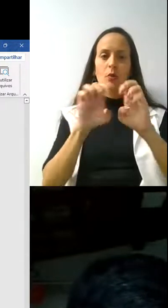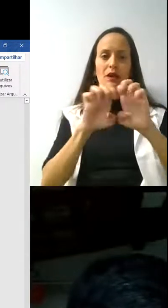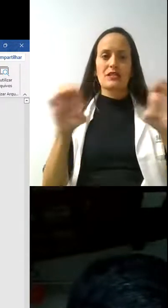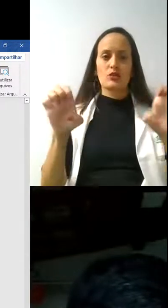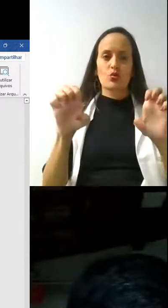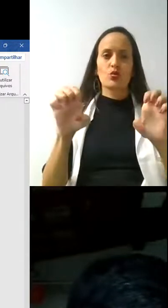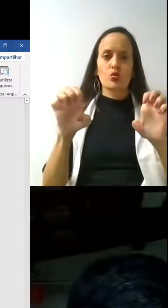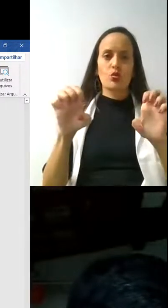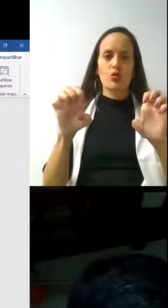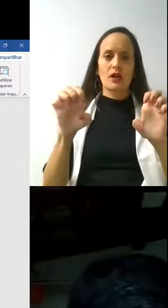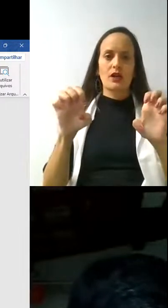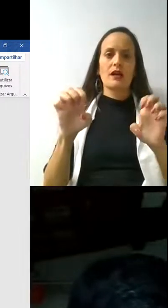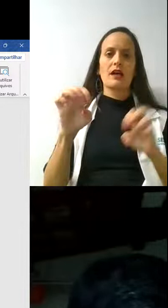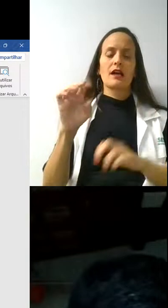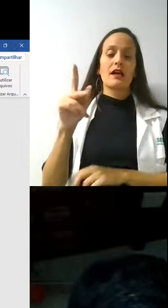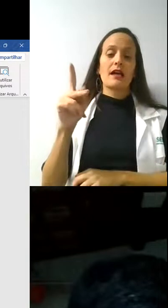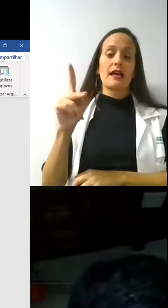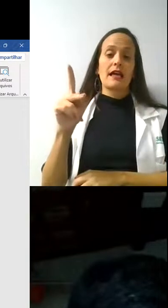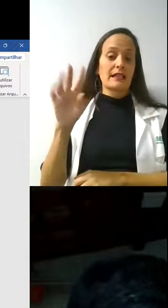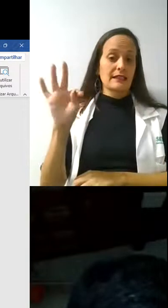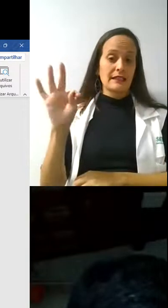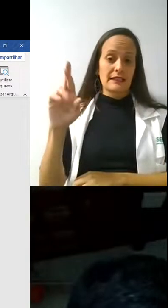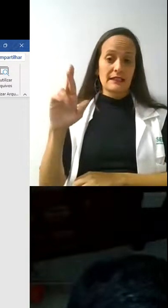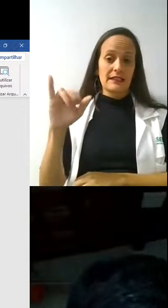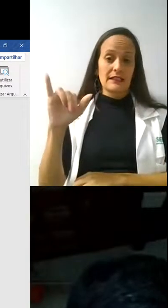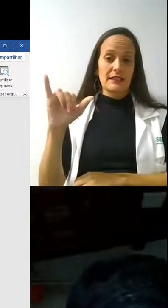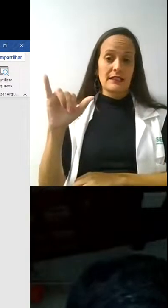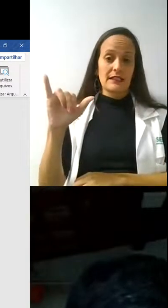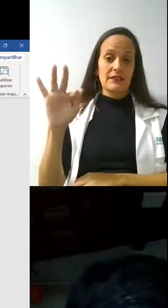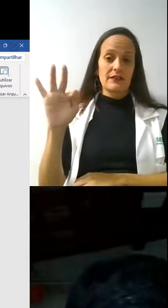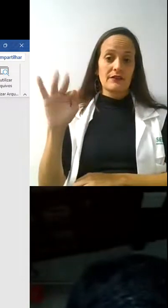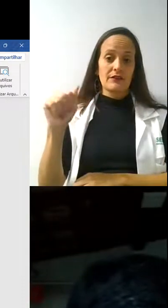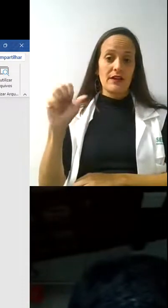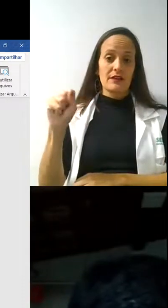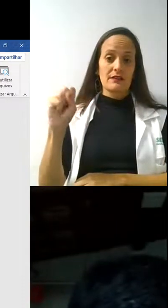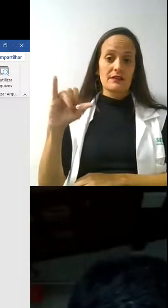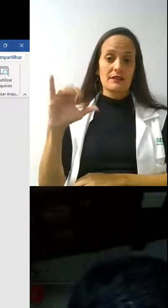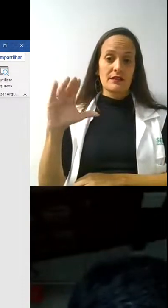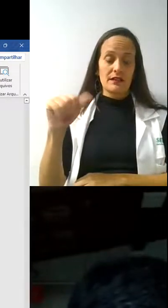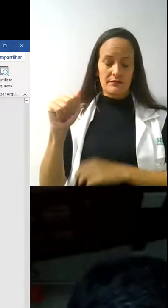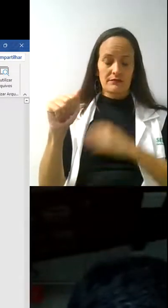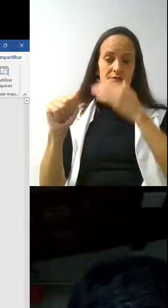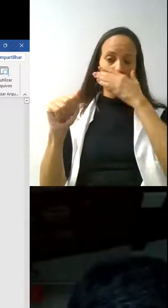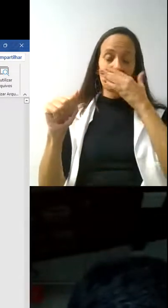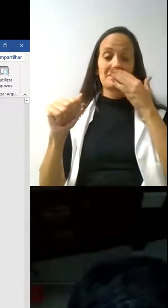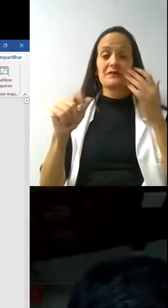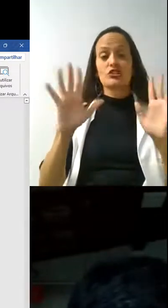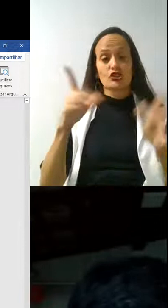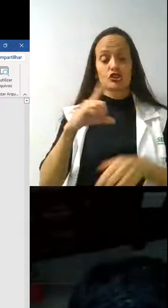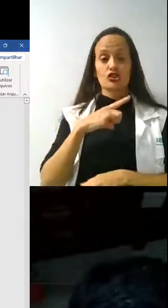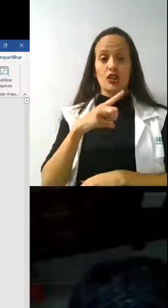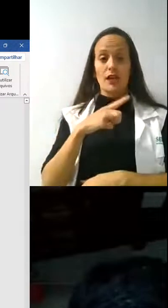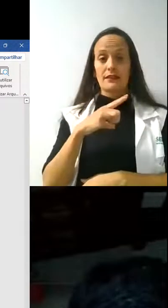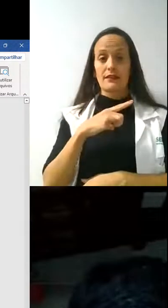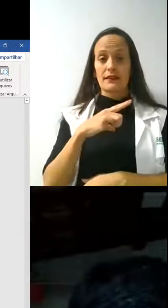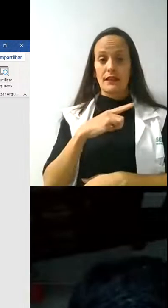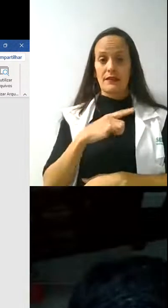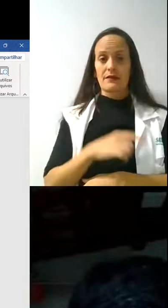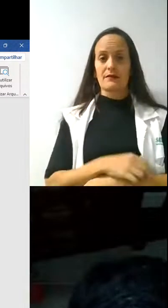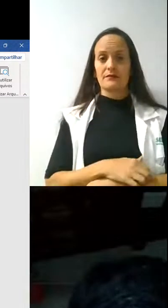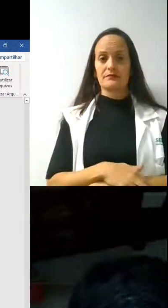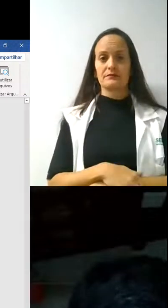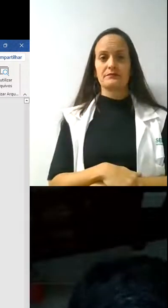está o quê? Cadastrada. Então, aqui, ó, a estrutura P1 é a que já existe, né? Deixa eu só copiar aqui